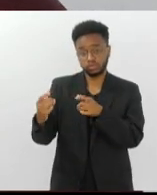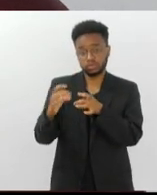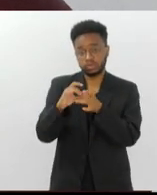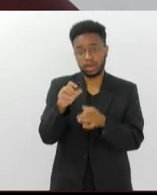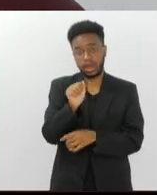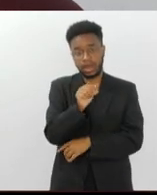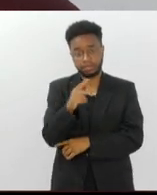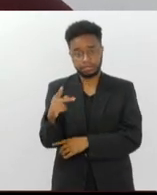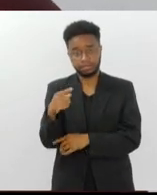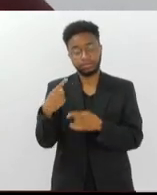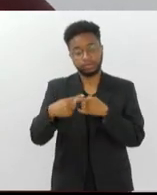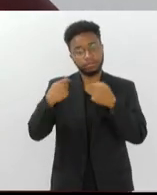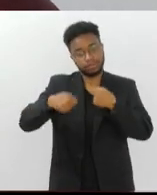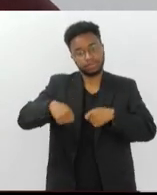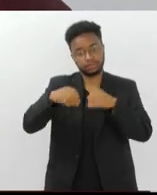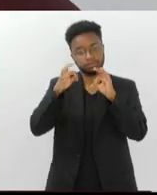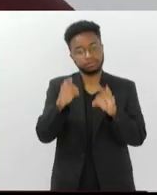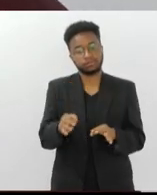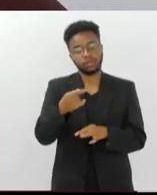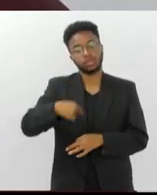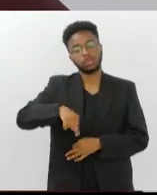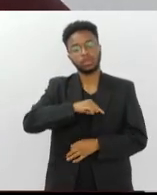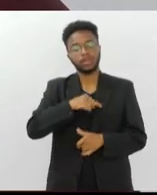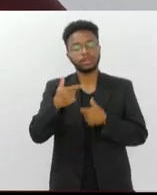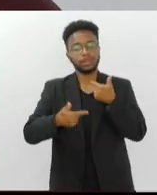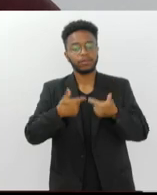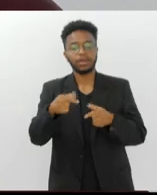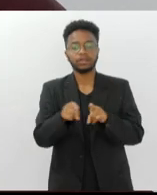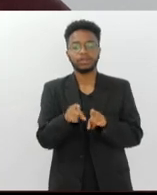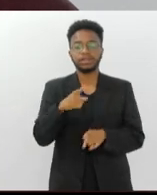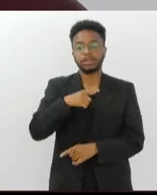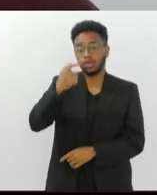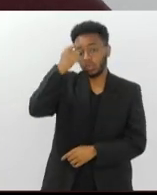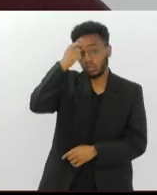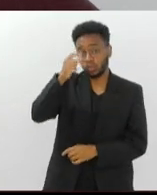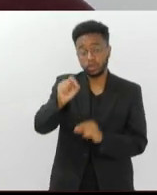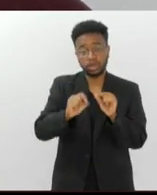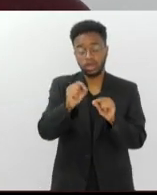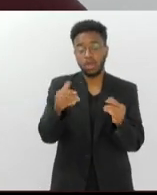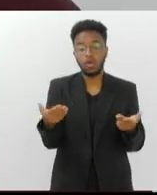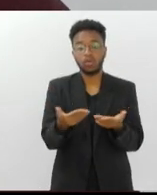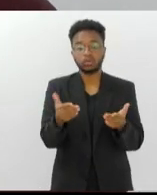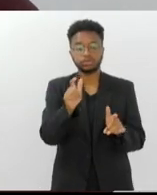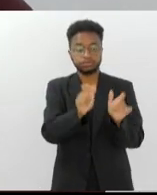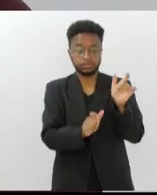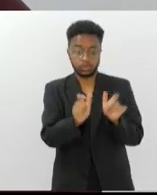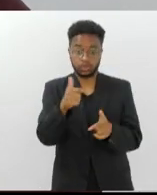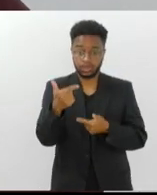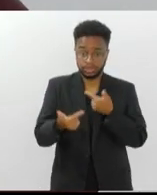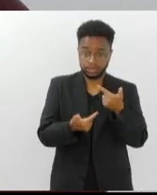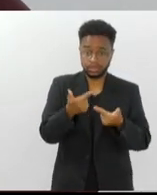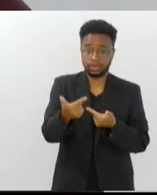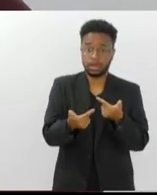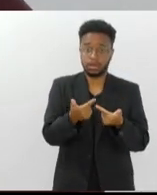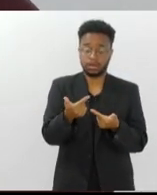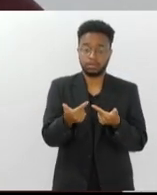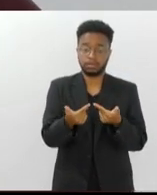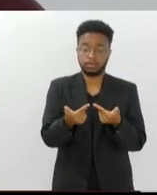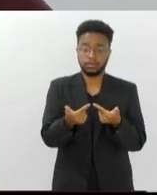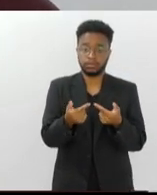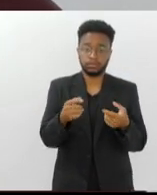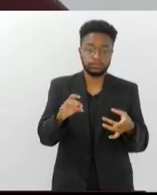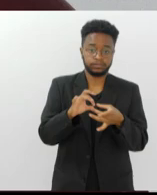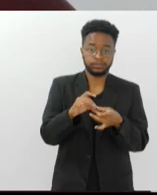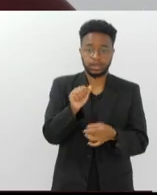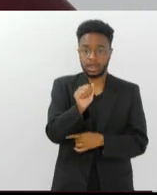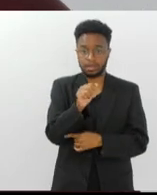precisa efetivamente a gente ter um trabalho e uma conscientização de que hoje um trabalhador que trabalha por